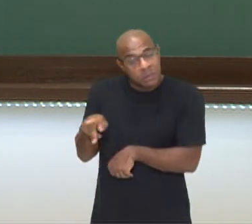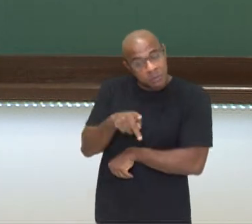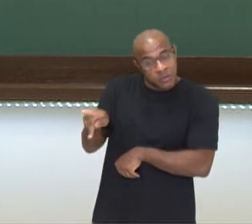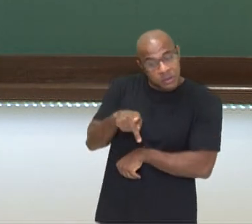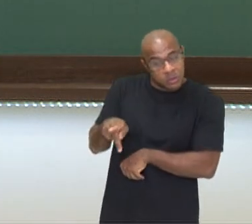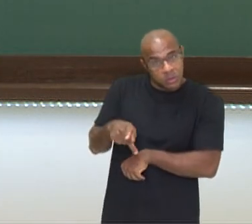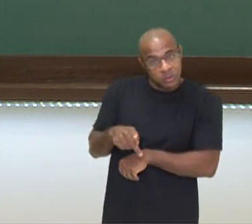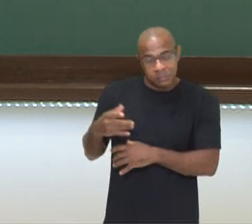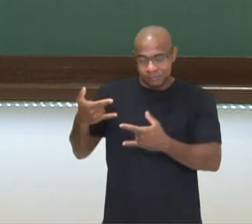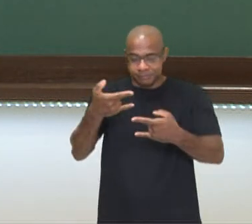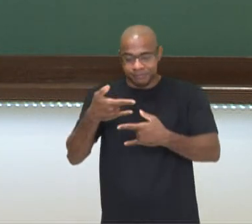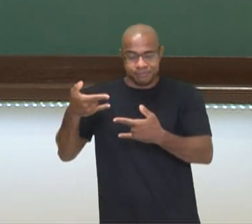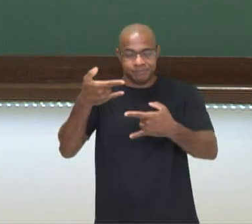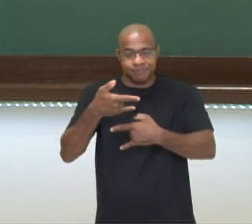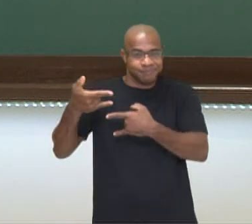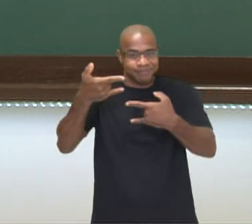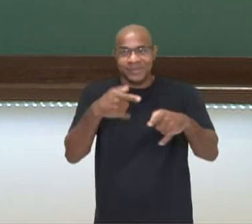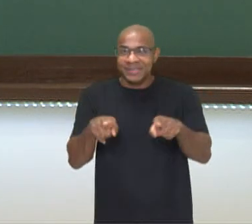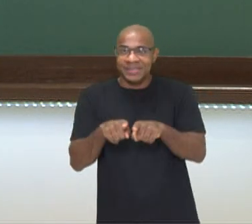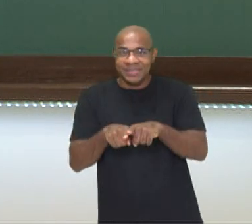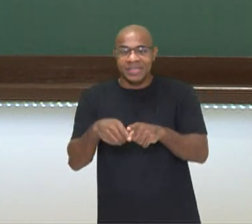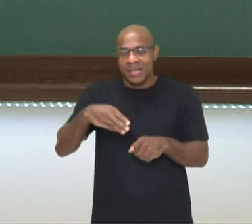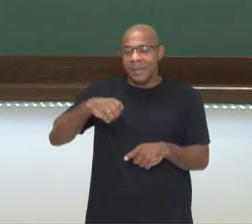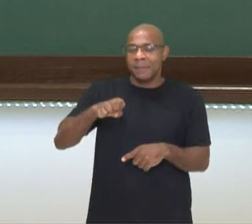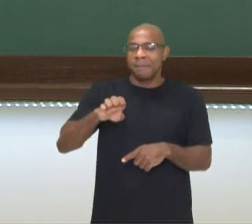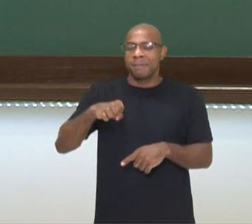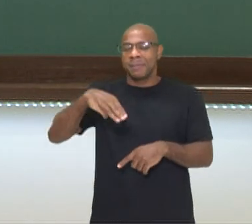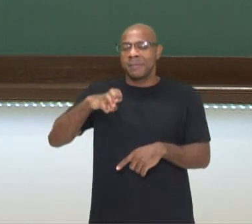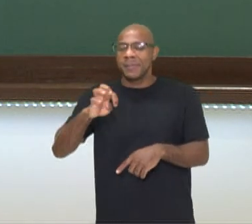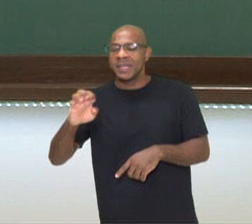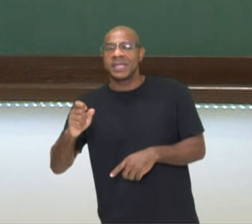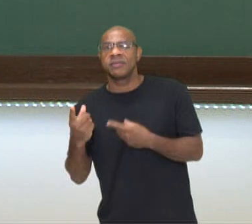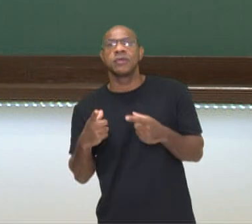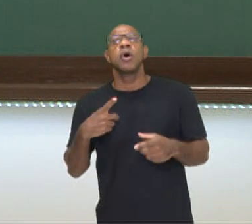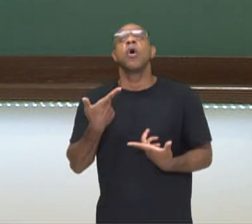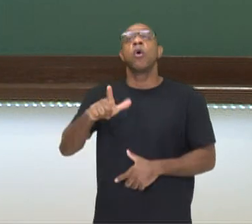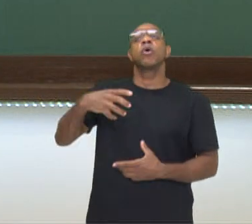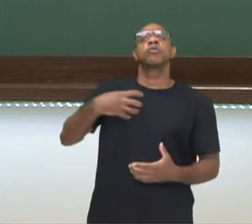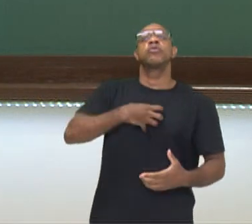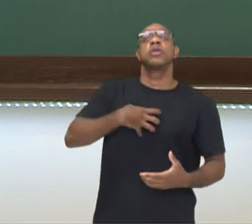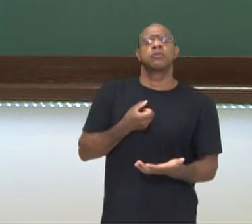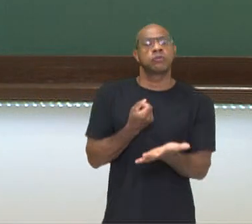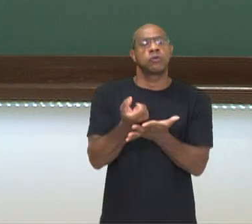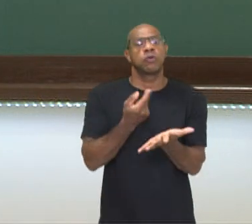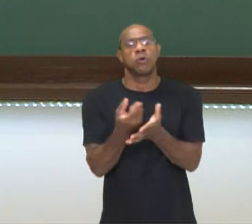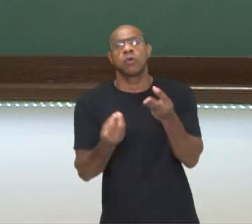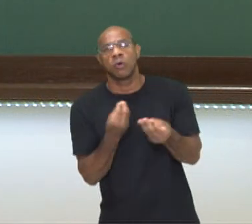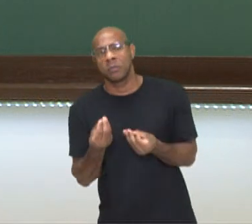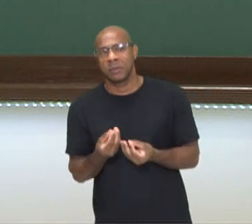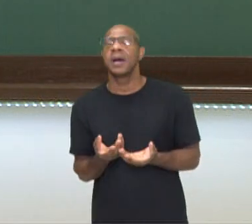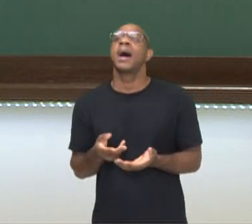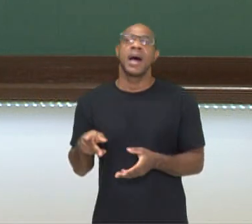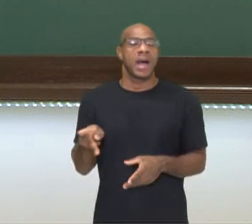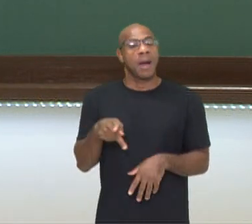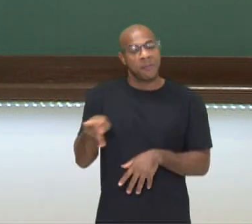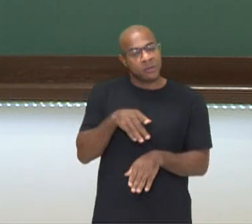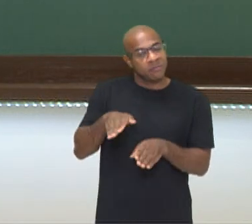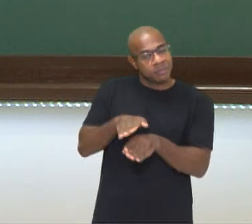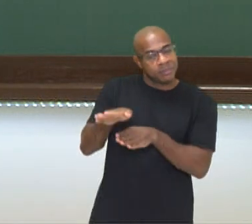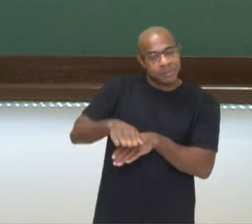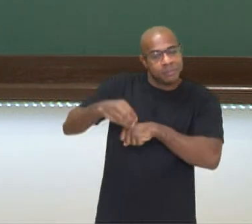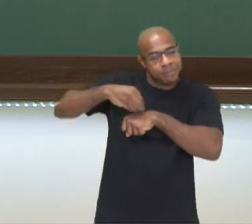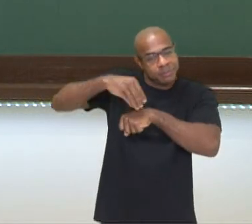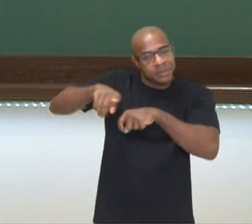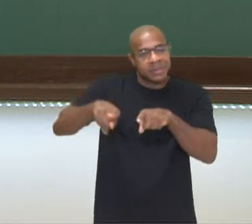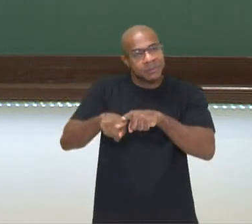Meet, converse com seu professor sobre outras formas de consumo consciente. Existem várias maneiras. Então, o professor está lá para te ouvir e para conversar com você